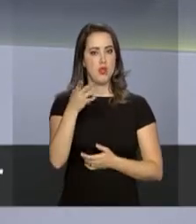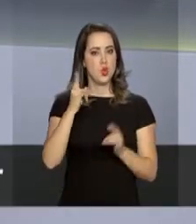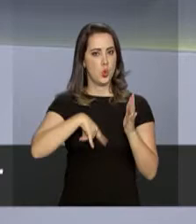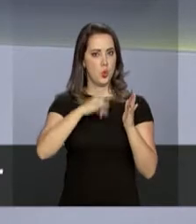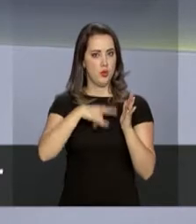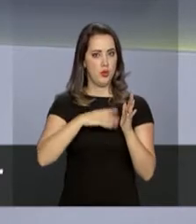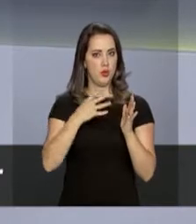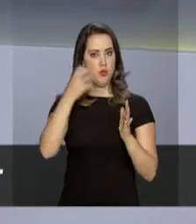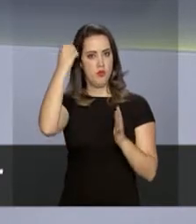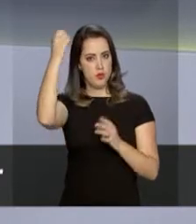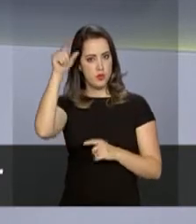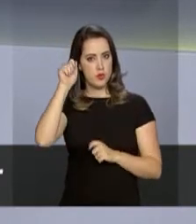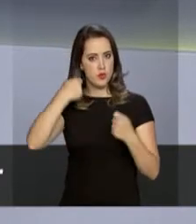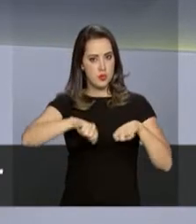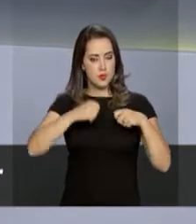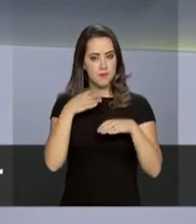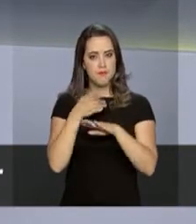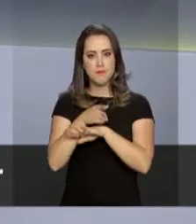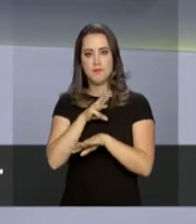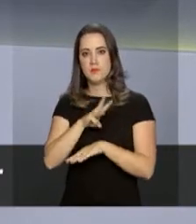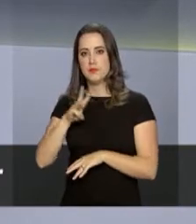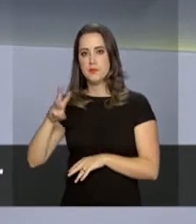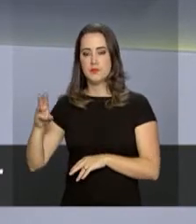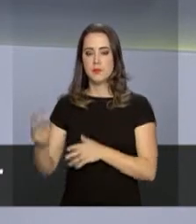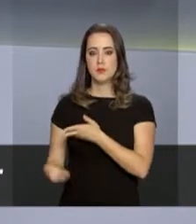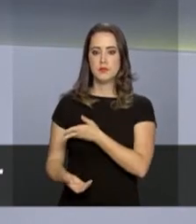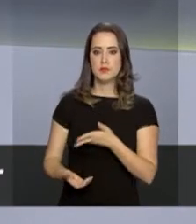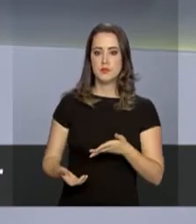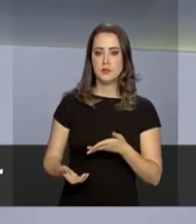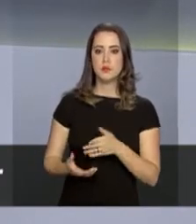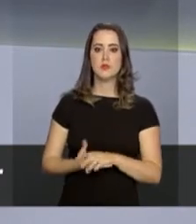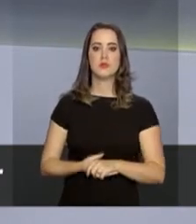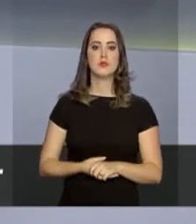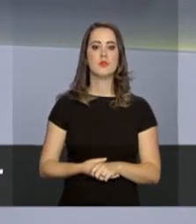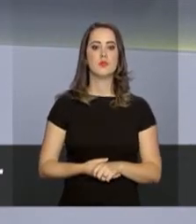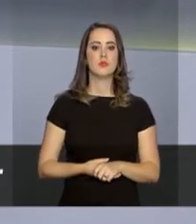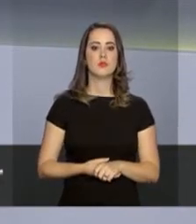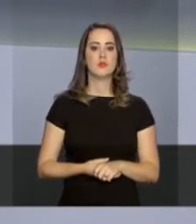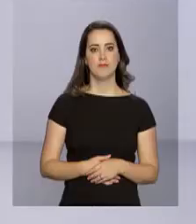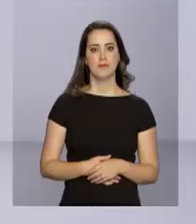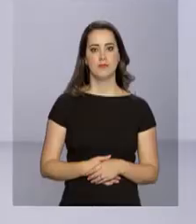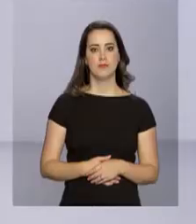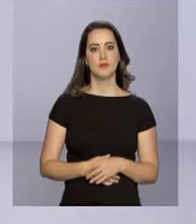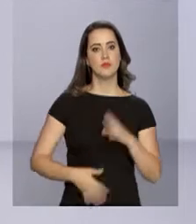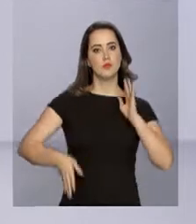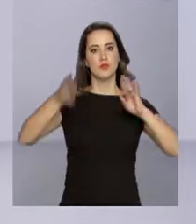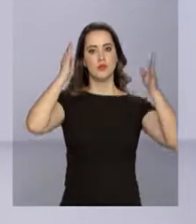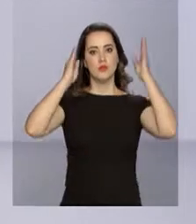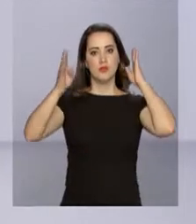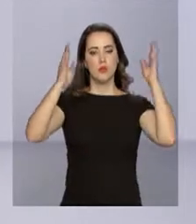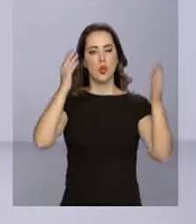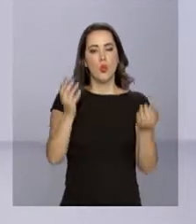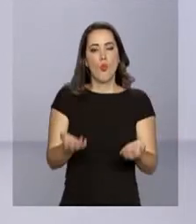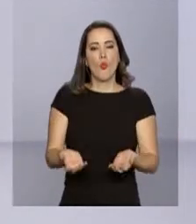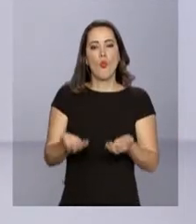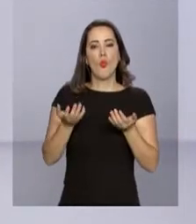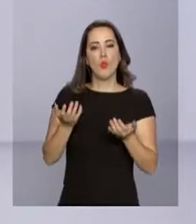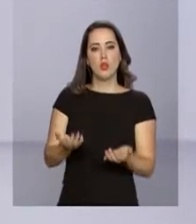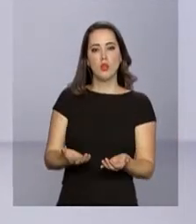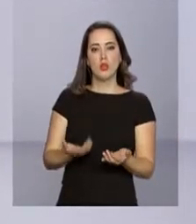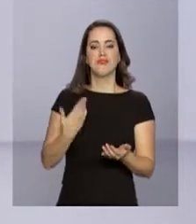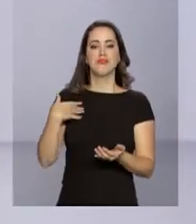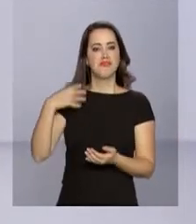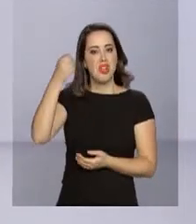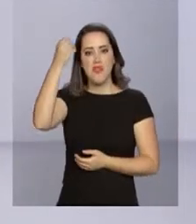tirar o documento o viajante deve acessar o site que aparece aí até caminhões vazios costumam rodar